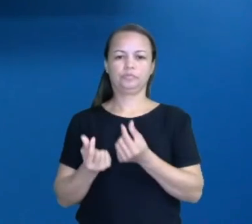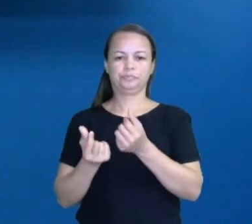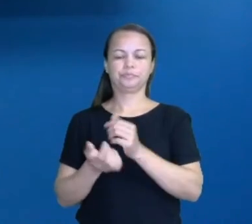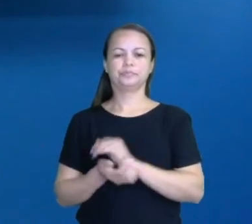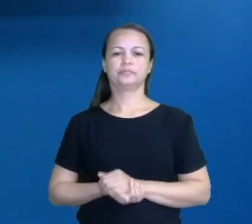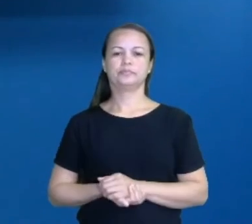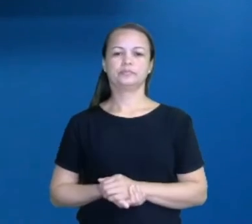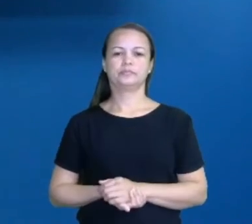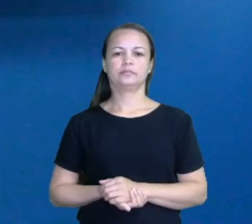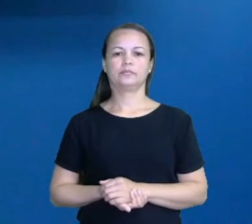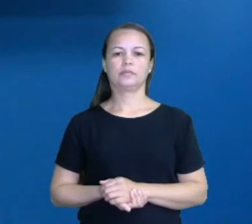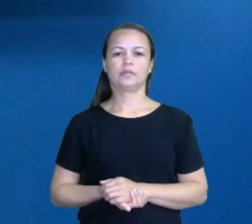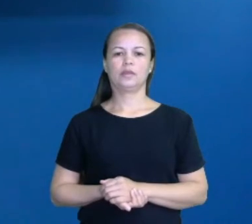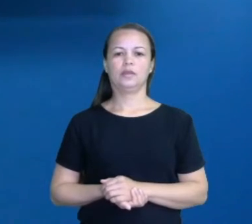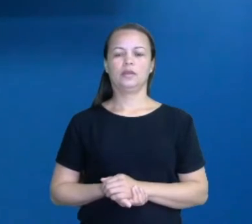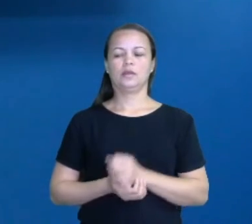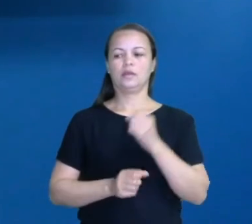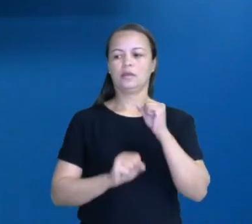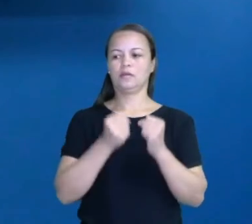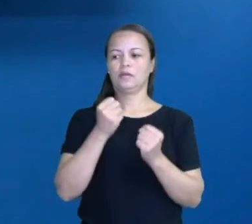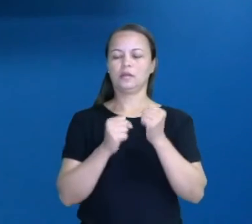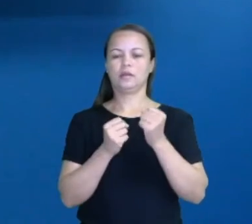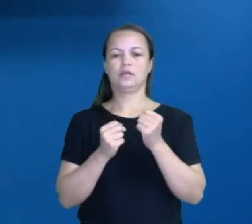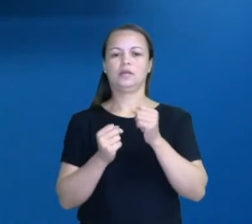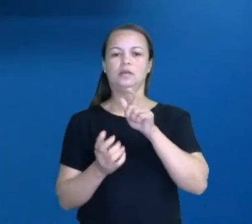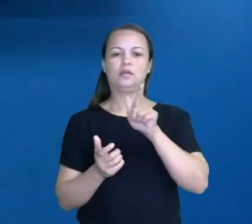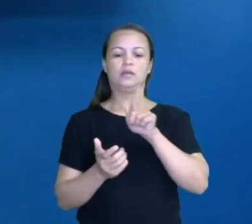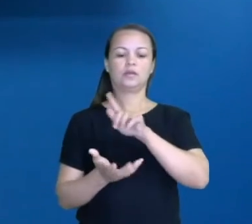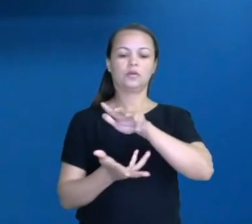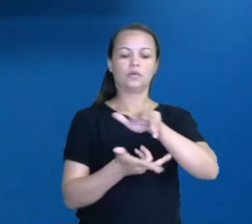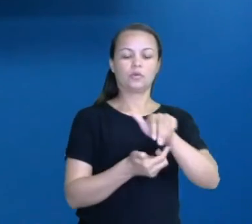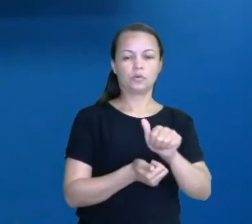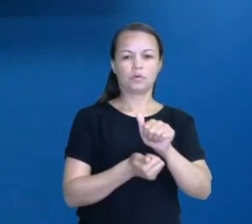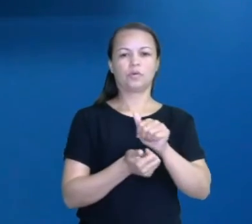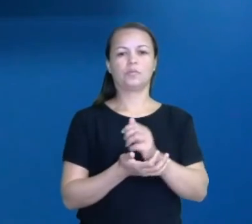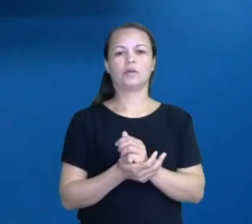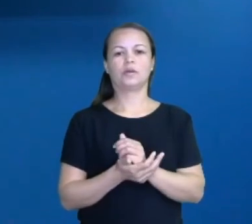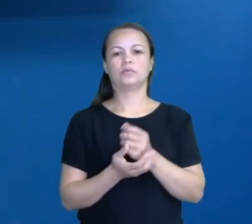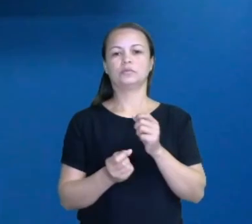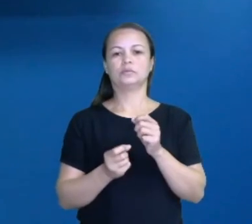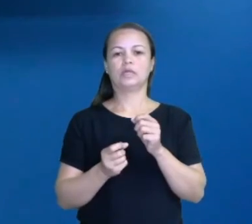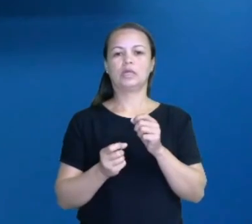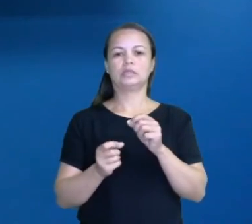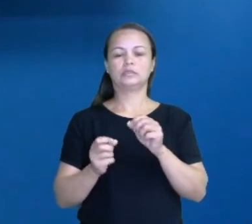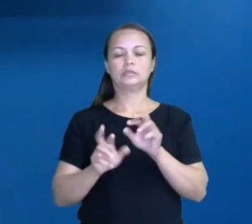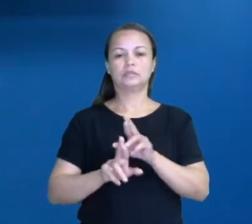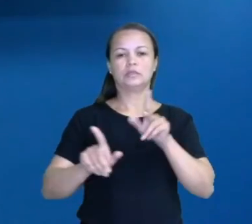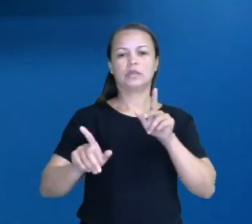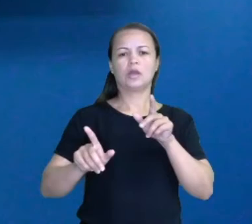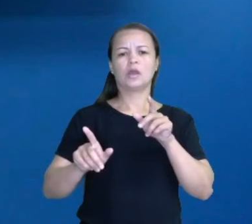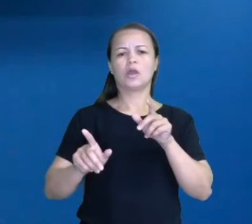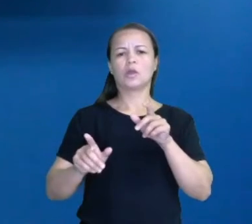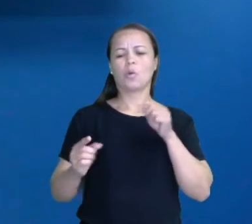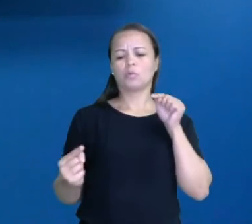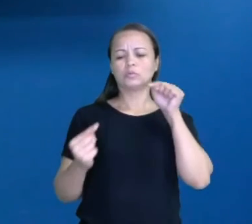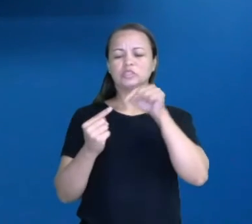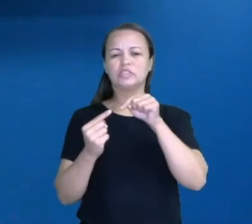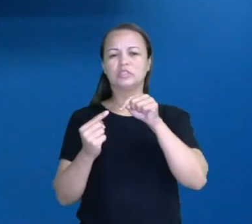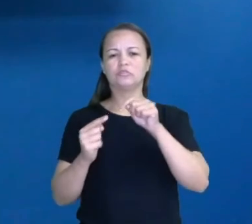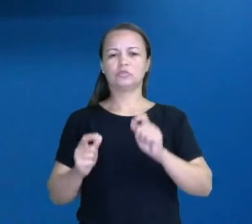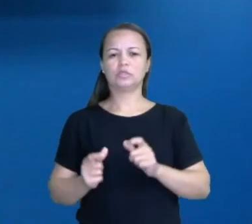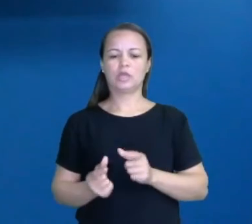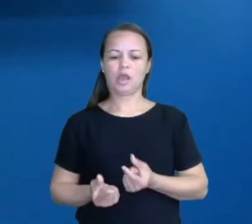A fábrica global e a nova divisão do trabalho internacional. Então, com o objetivo de aumentar os lucros, as